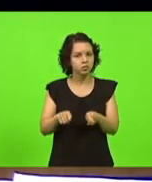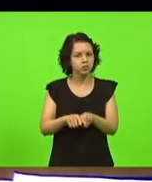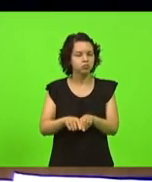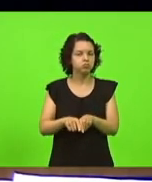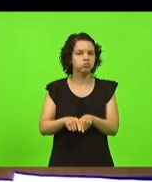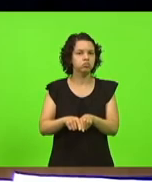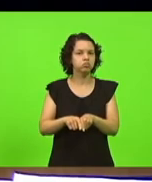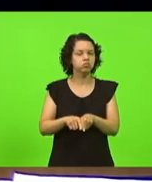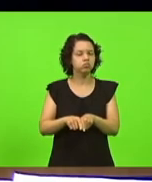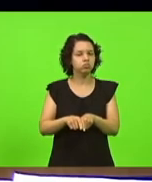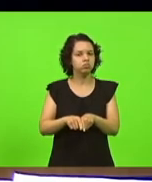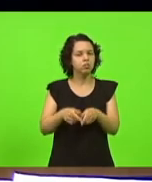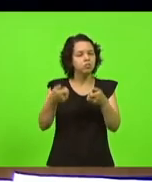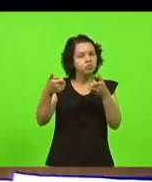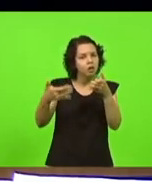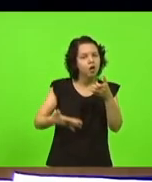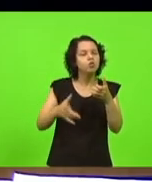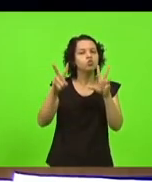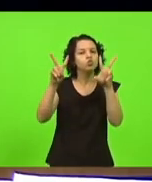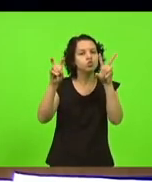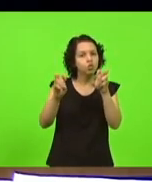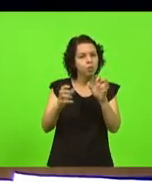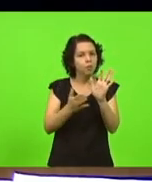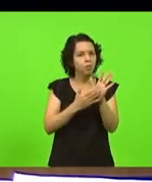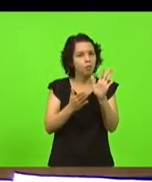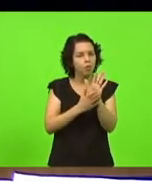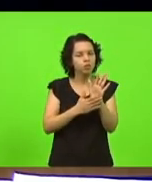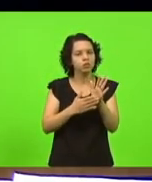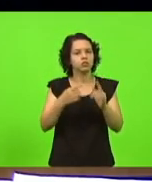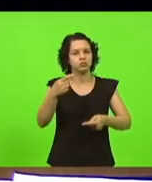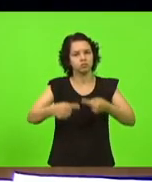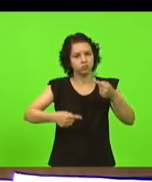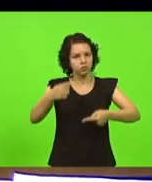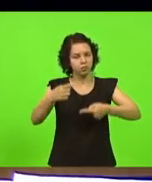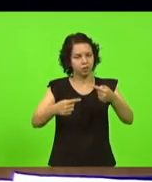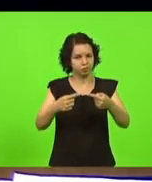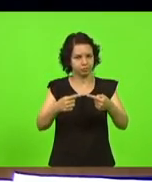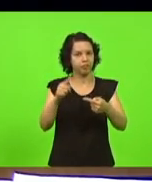tange a proposta que está em debate, que é